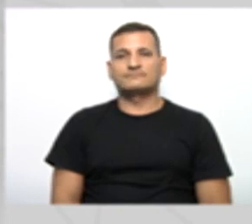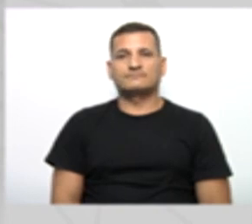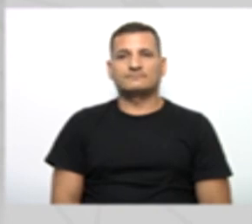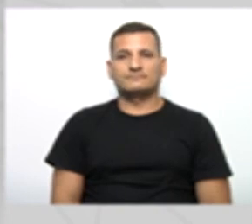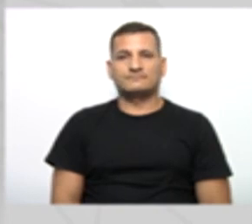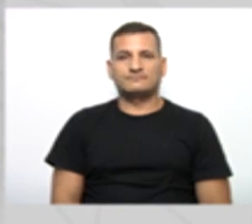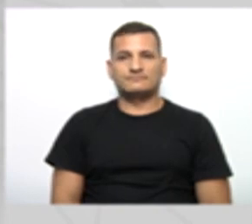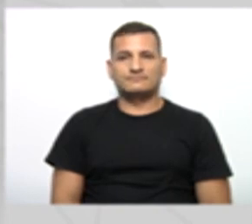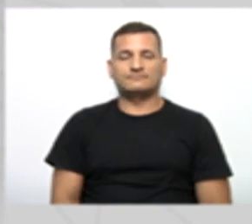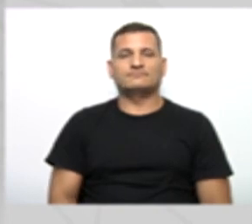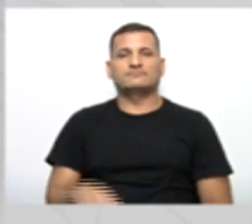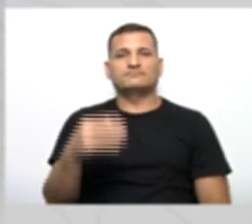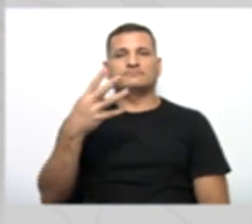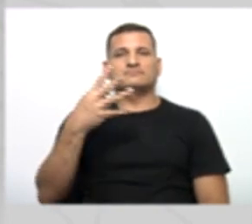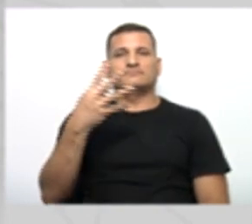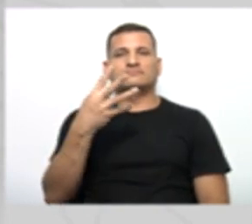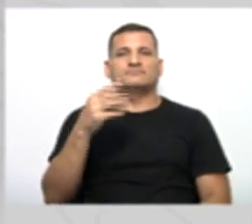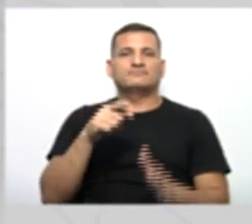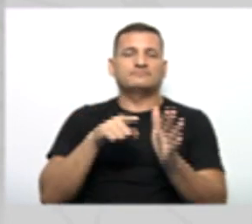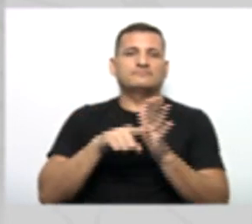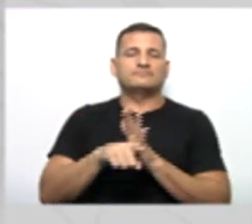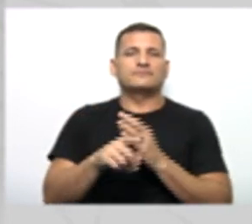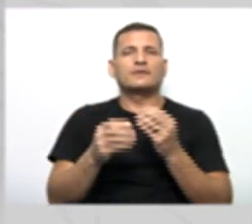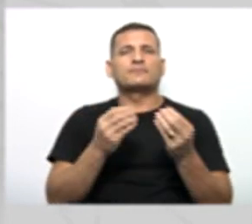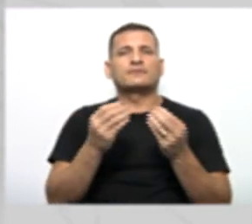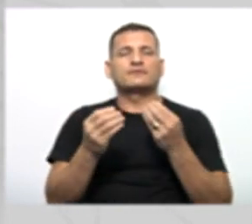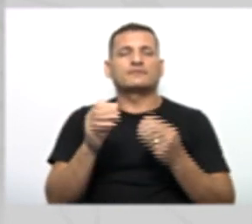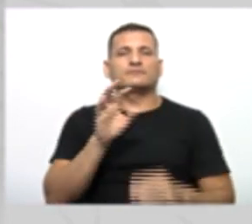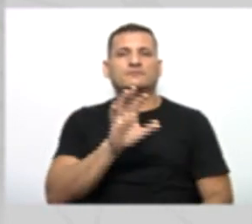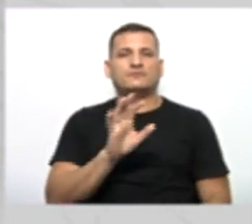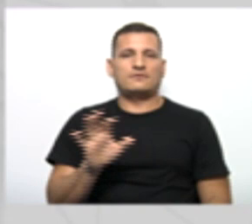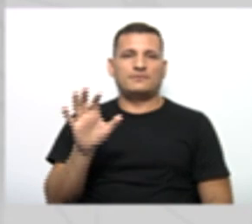A questão 4, para que serve o zoneamento ambiental?